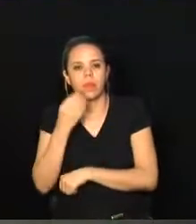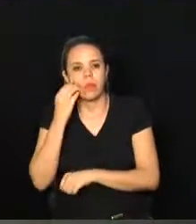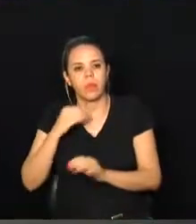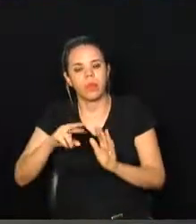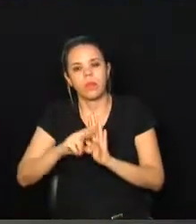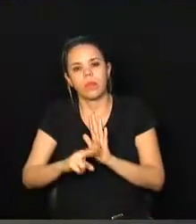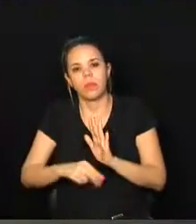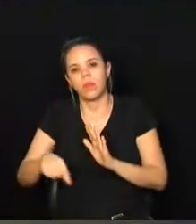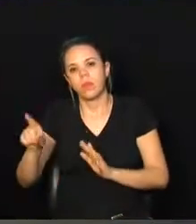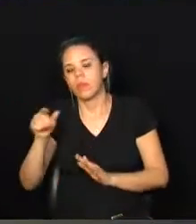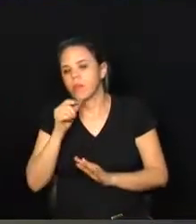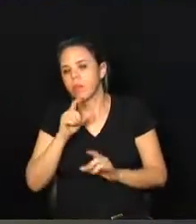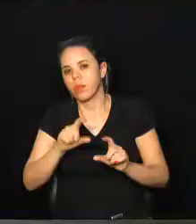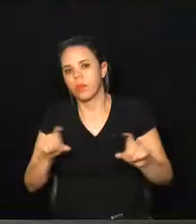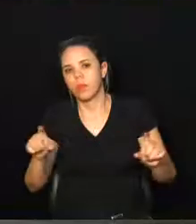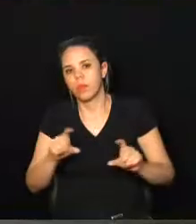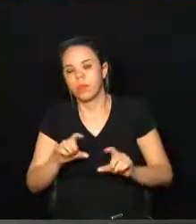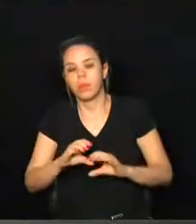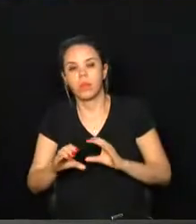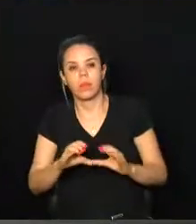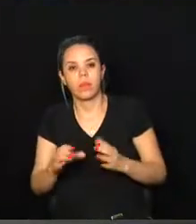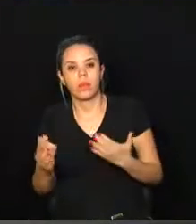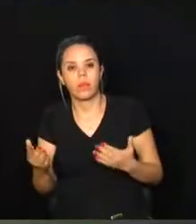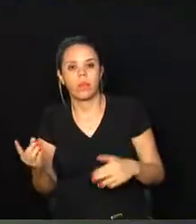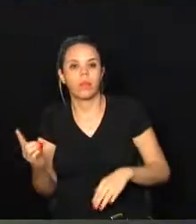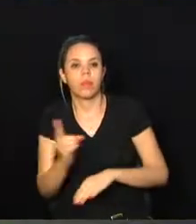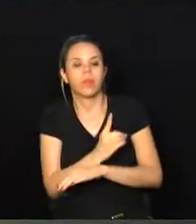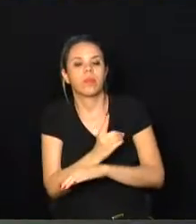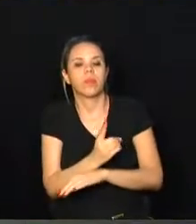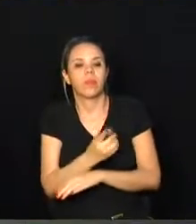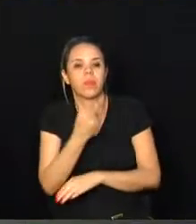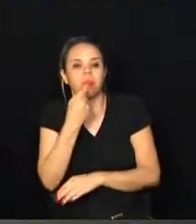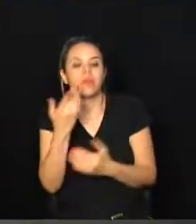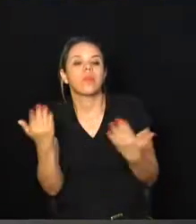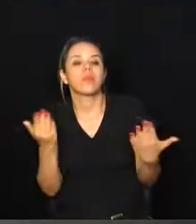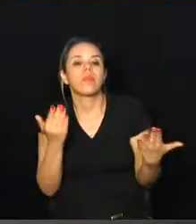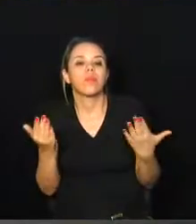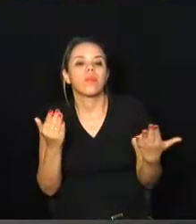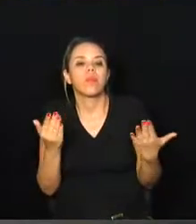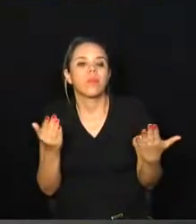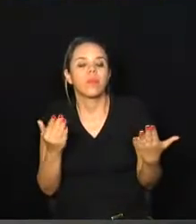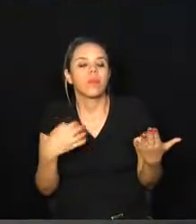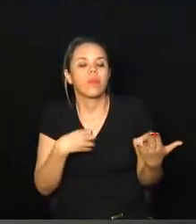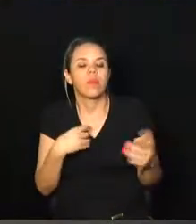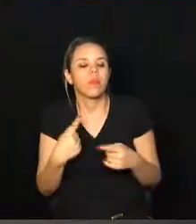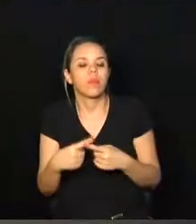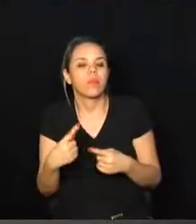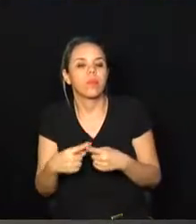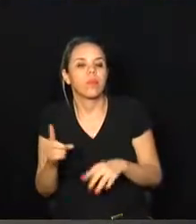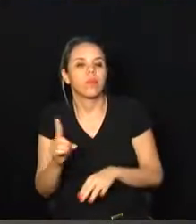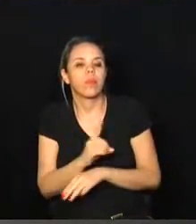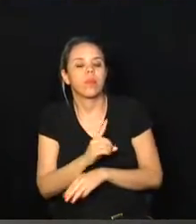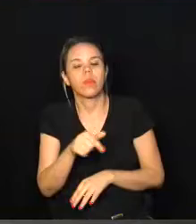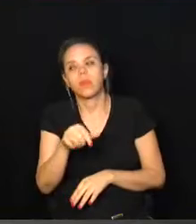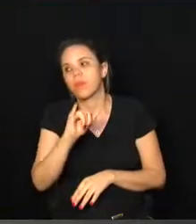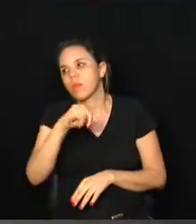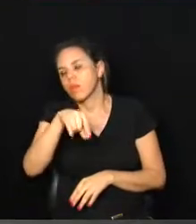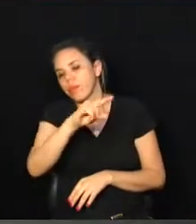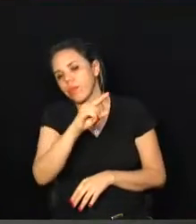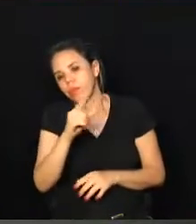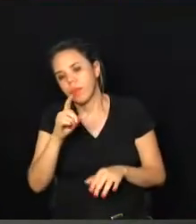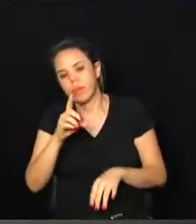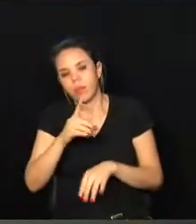protocolo, vai lá, tem um comunique, compareça. Não fala qual que é o motivo. Aí você vai lá